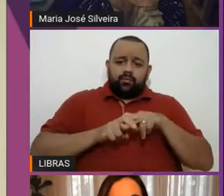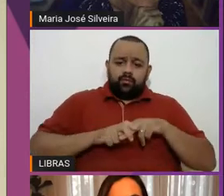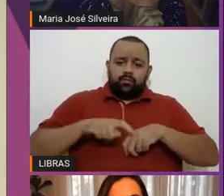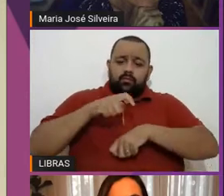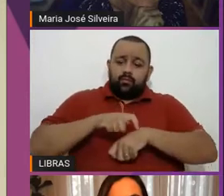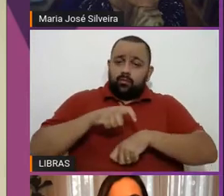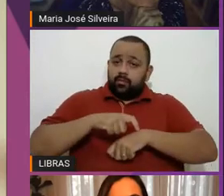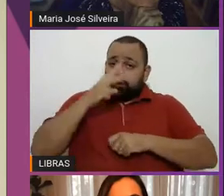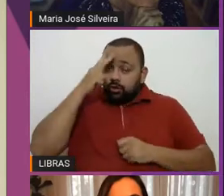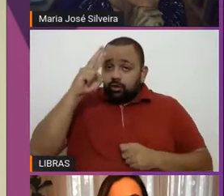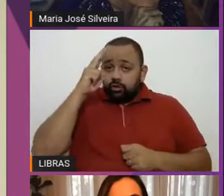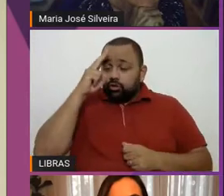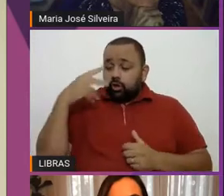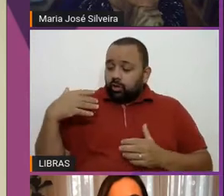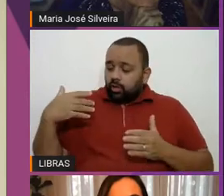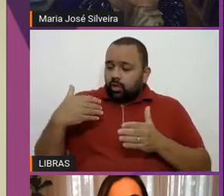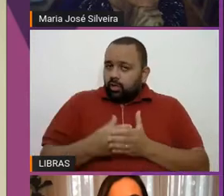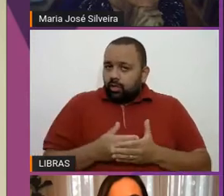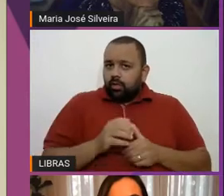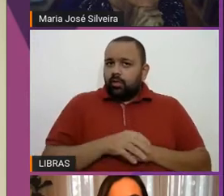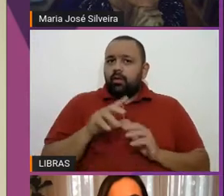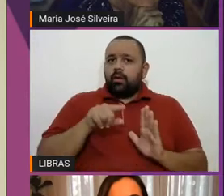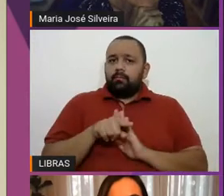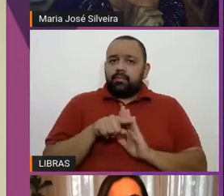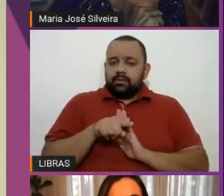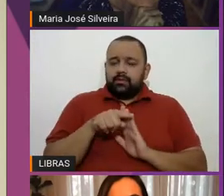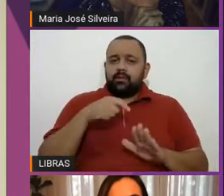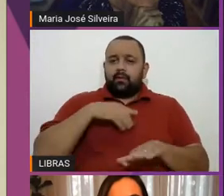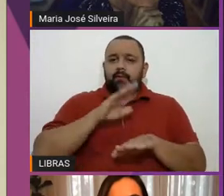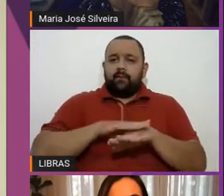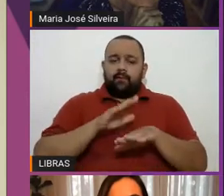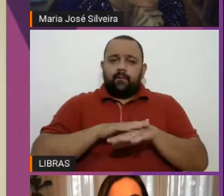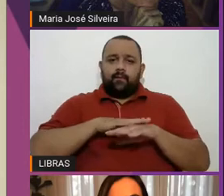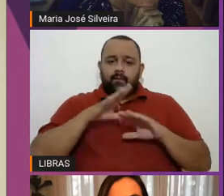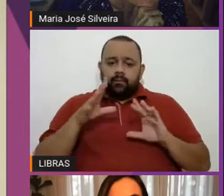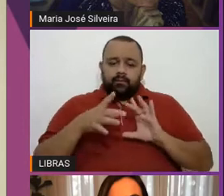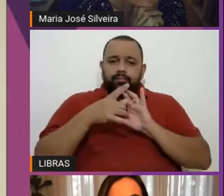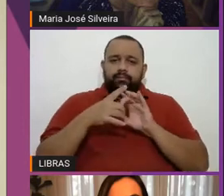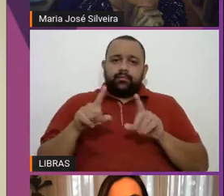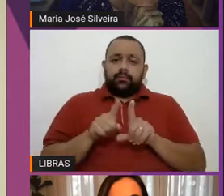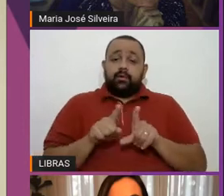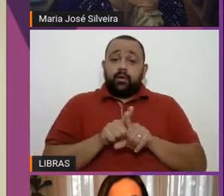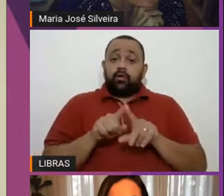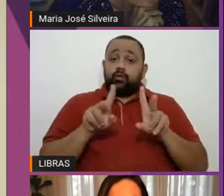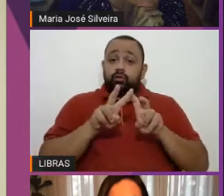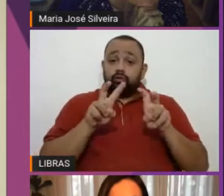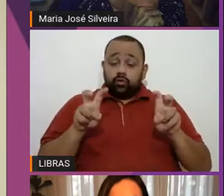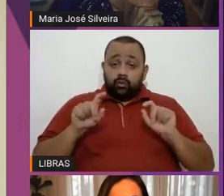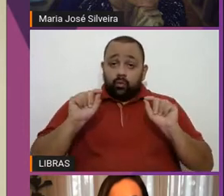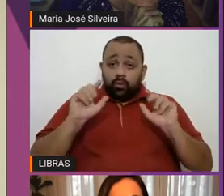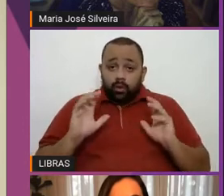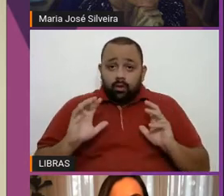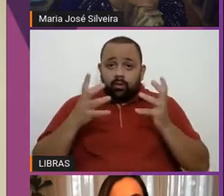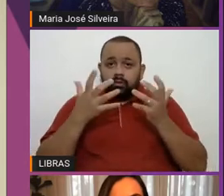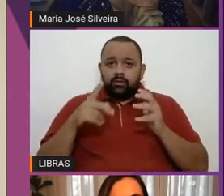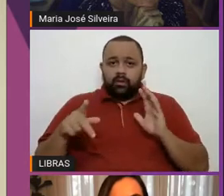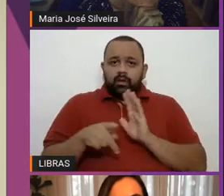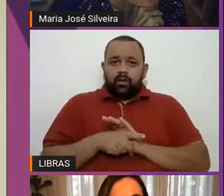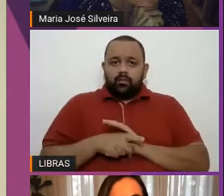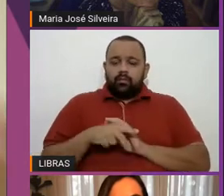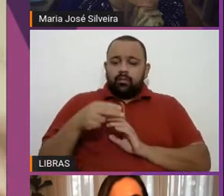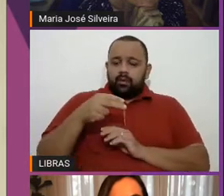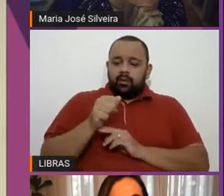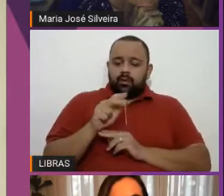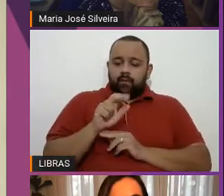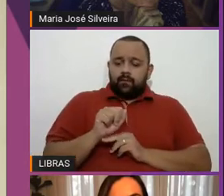histórico e por uma pesquisa que eu tava fazendo na época que acabou juntando conhecimento histórico sobre o episódio da chacina da favela